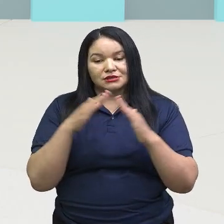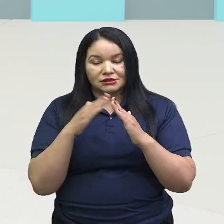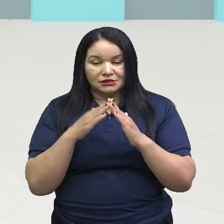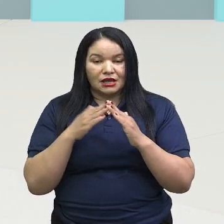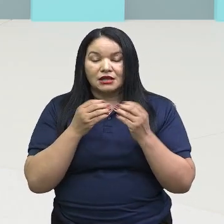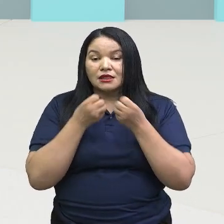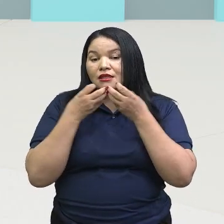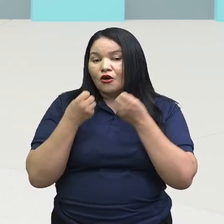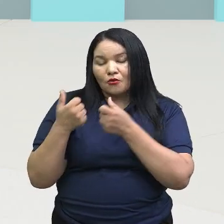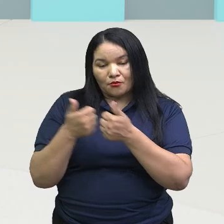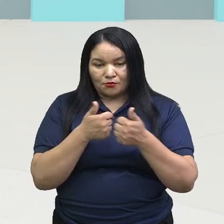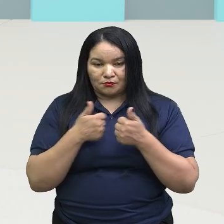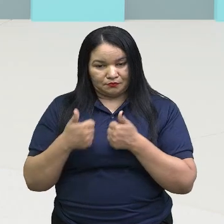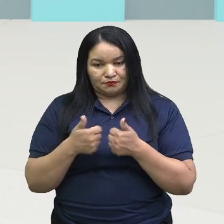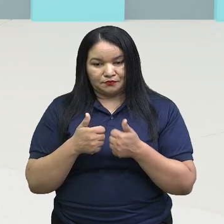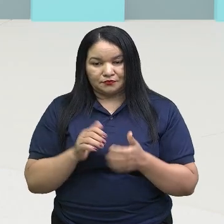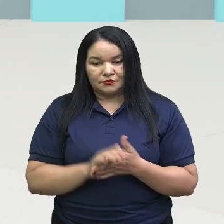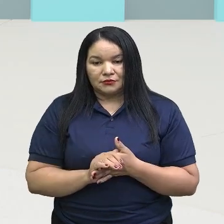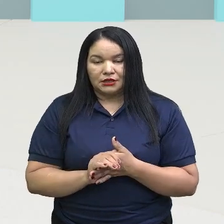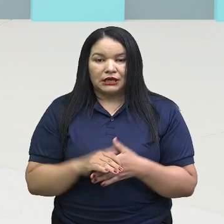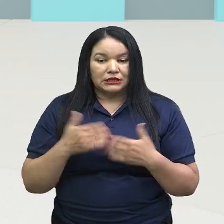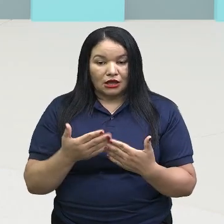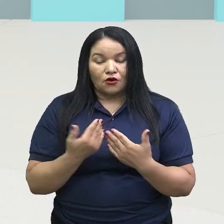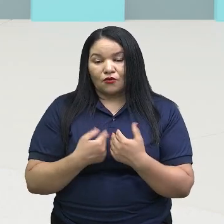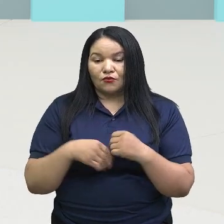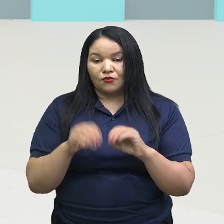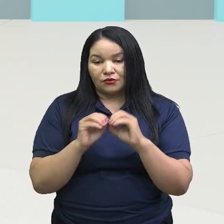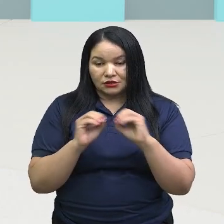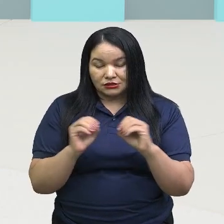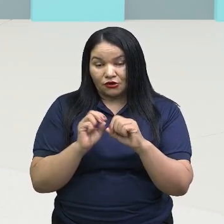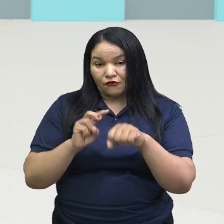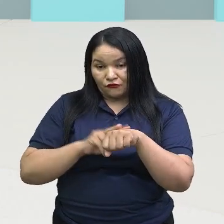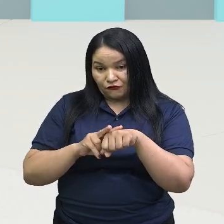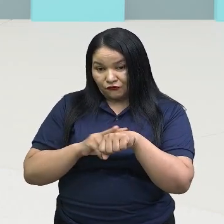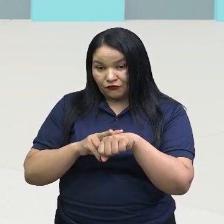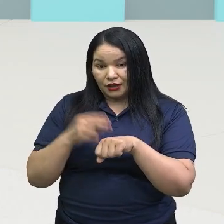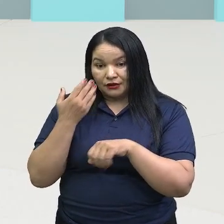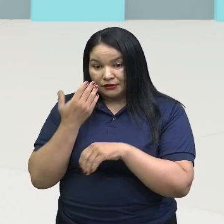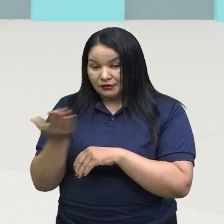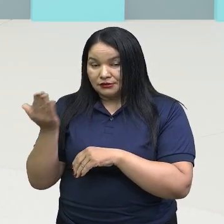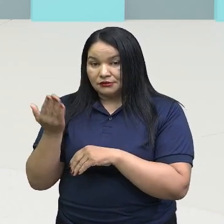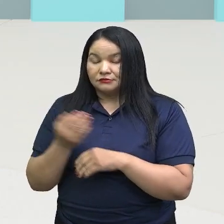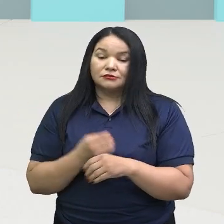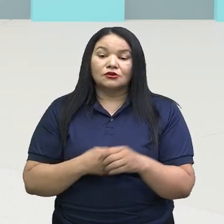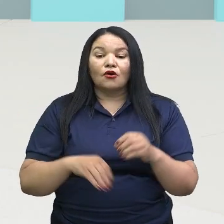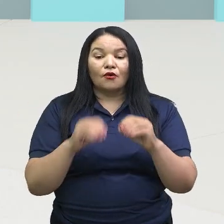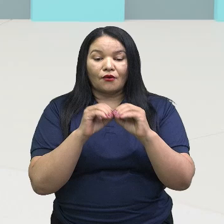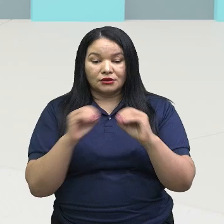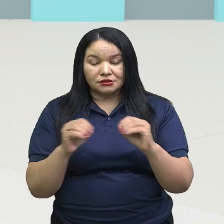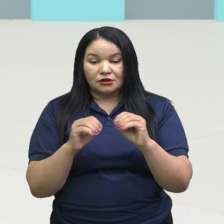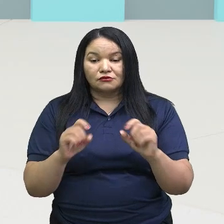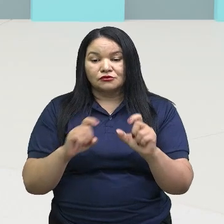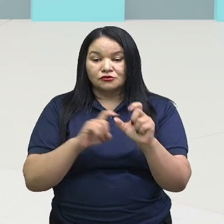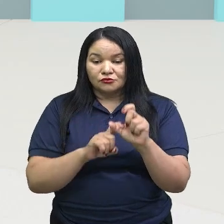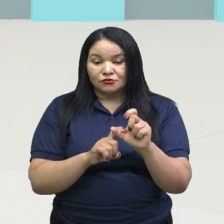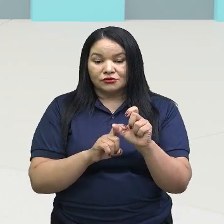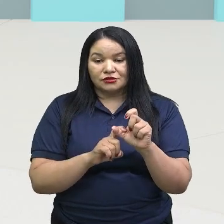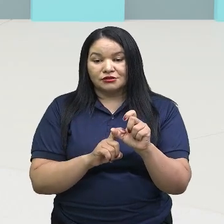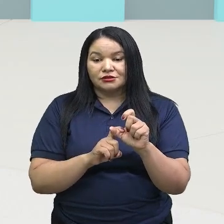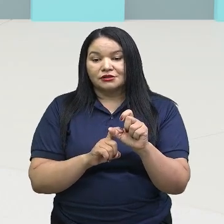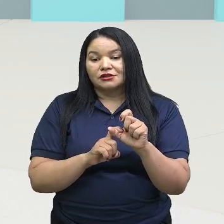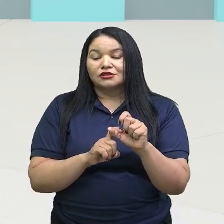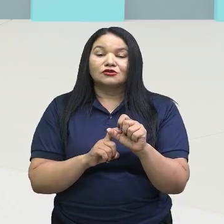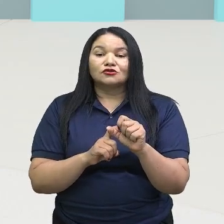em bom estado. Então, esta oração em verde vai ter o seguinte nome. Oração subordinada,